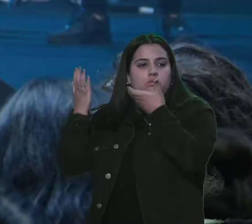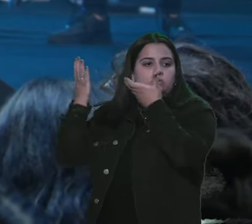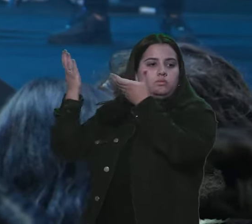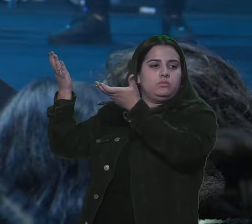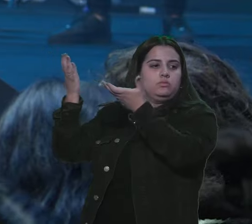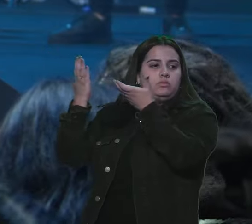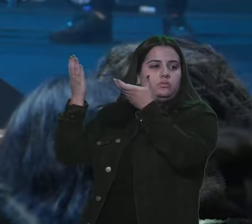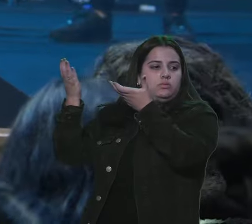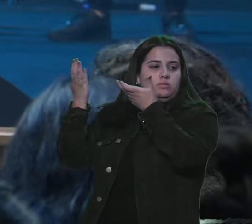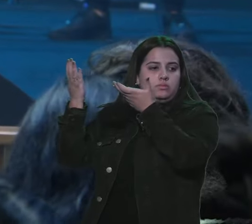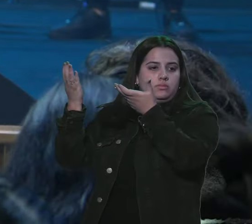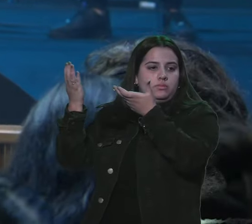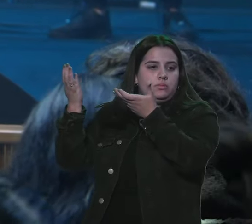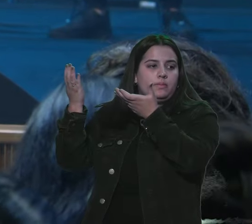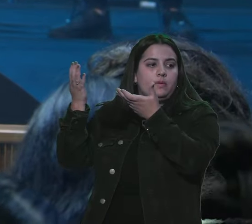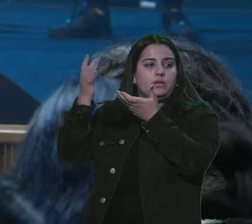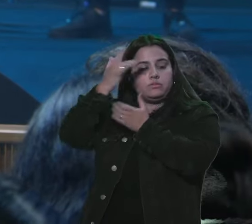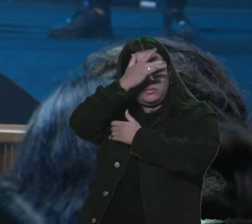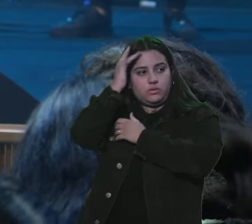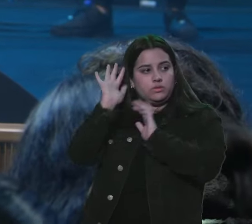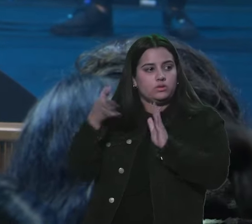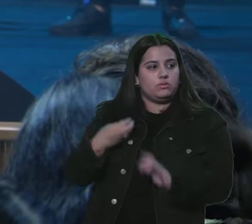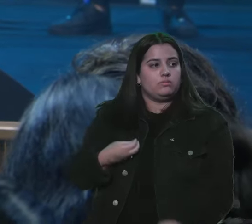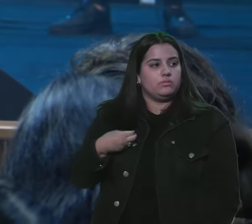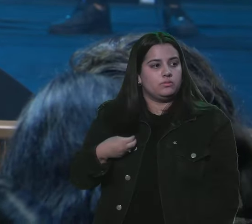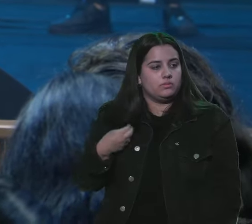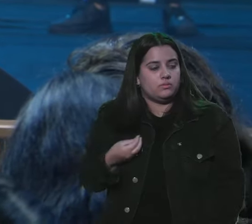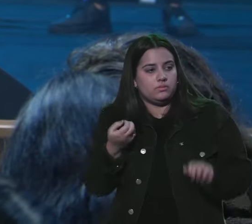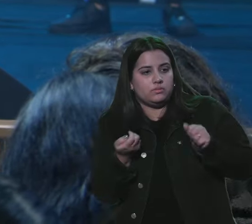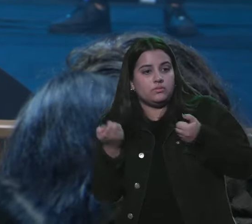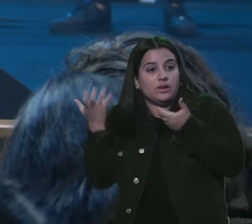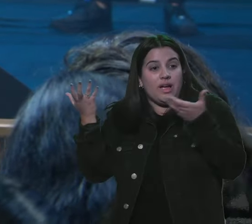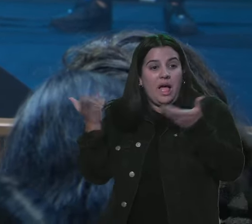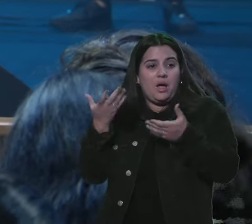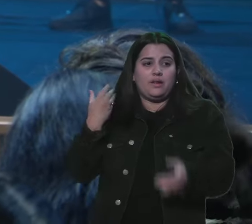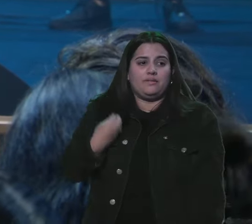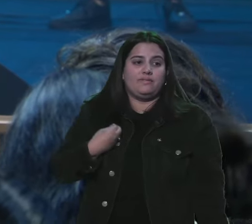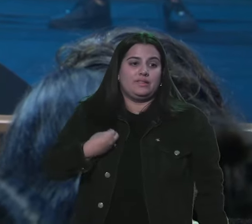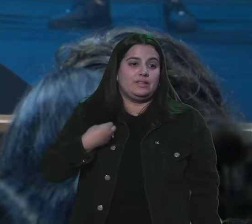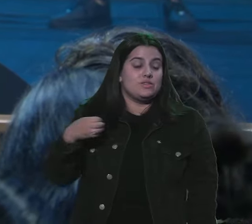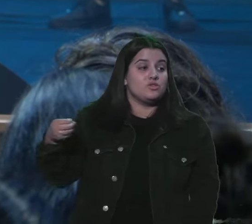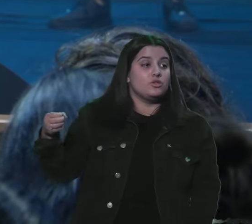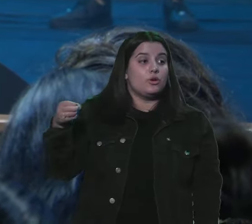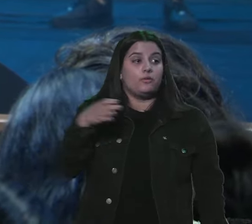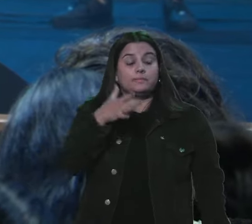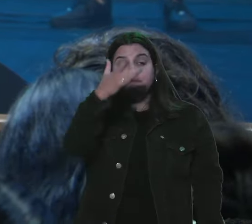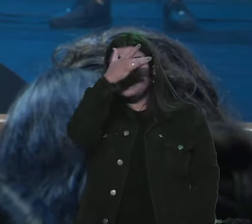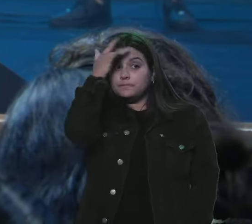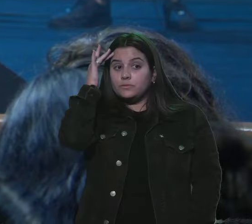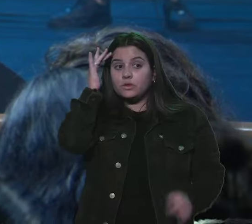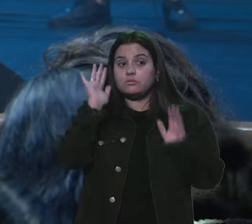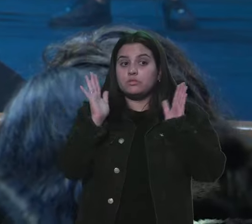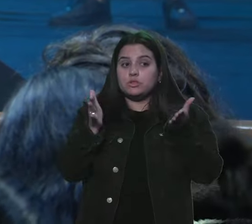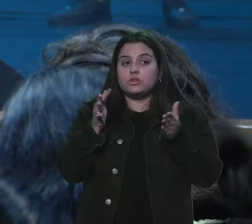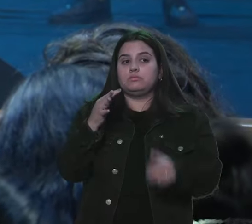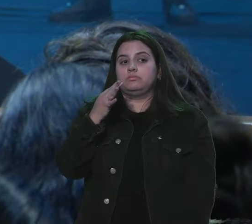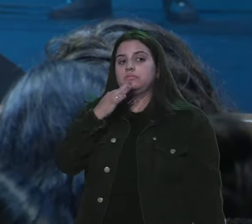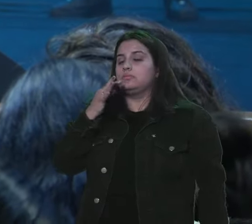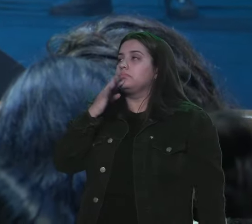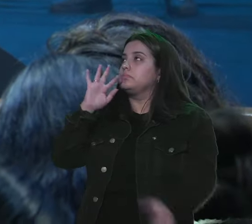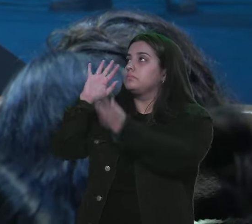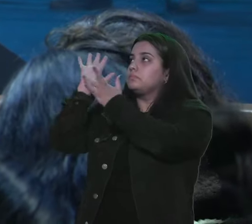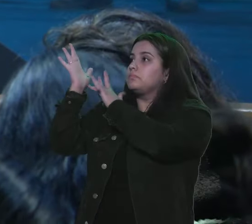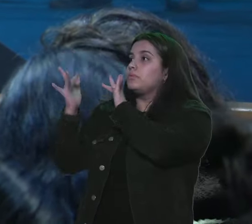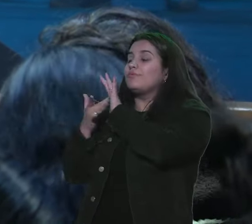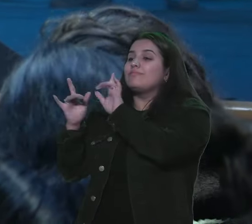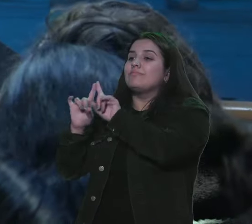lugar, aqueles que entregaram a vida para Jesus, que eles tenham vida nova. E aqueles que já te conhecem, Deus,